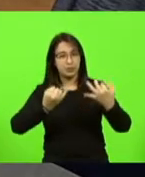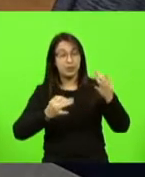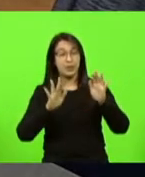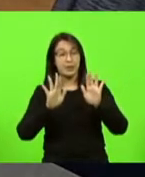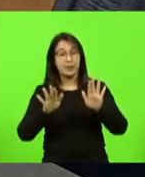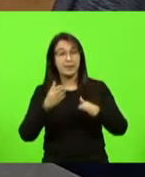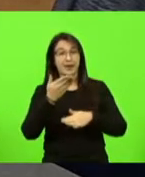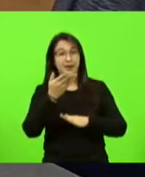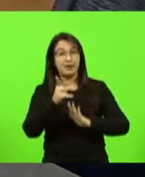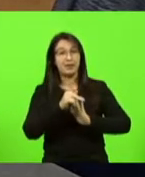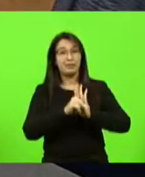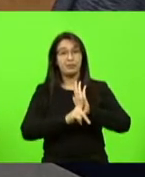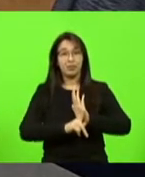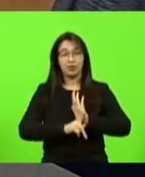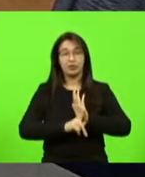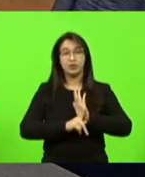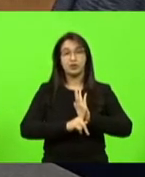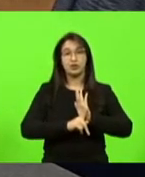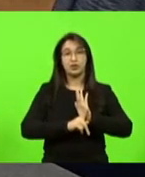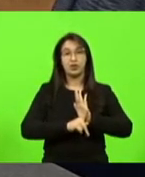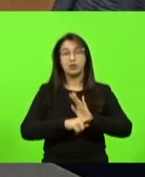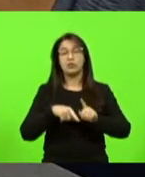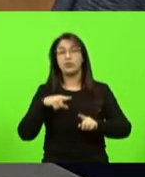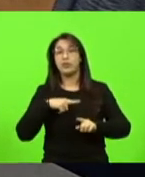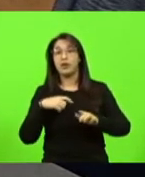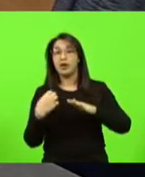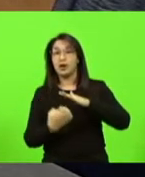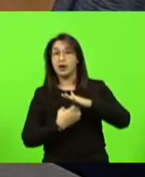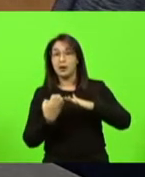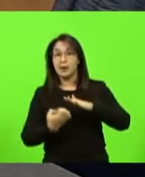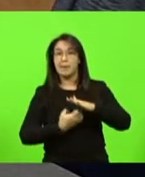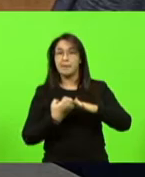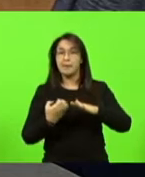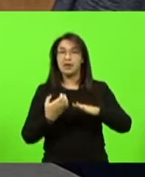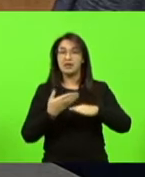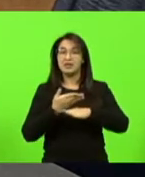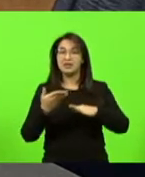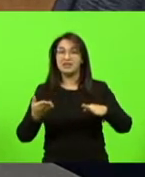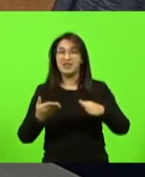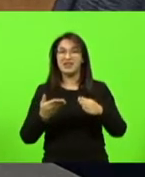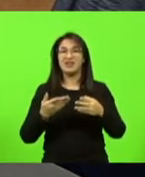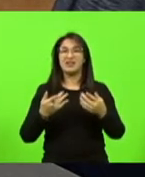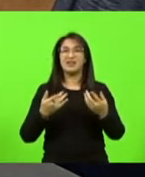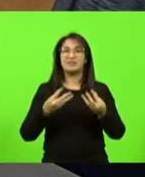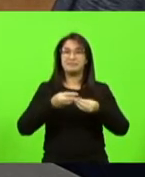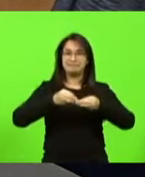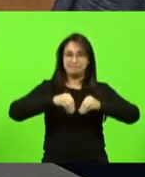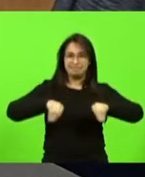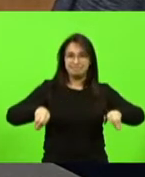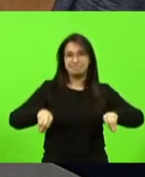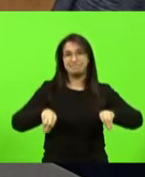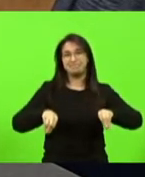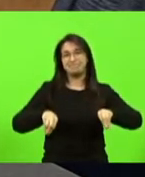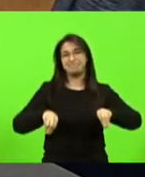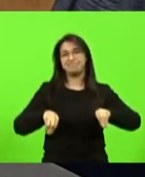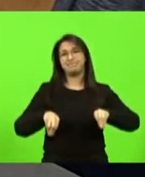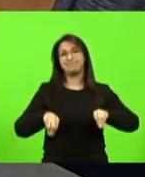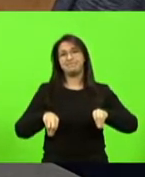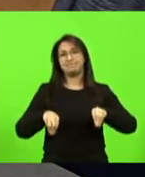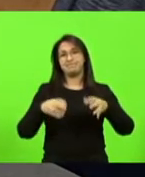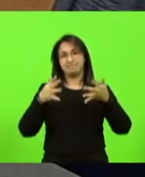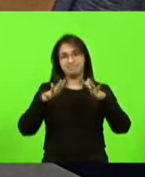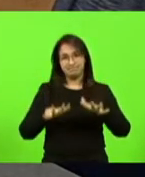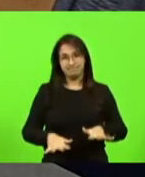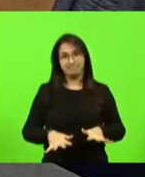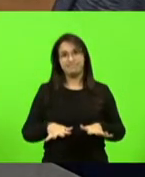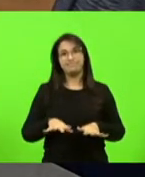tem um foco em empresas que entraram em crise durante a pandemia e exclusivamente durante a